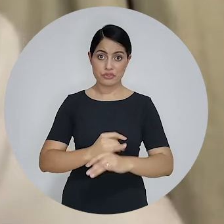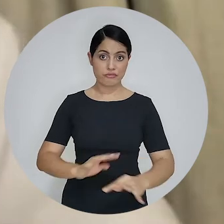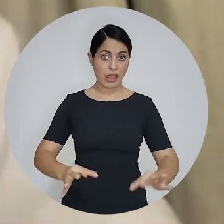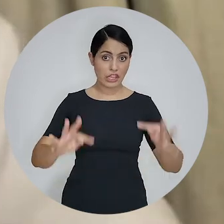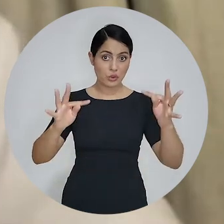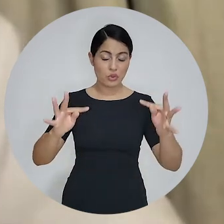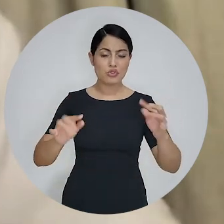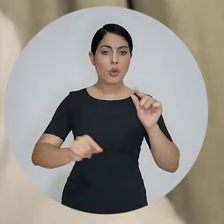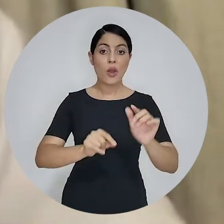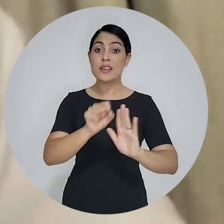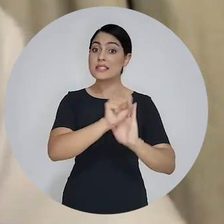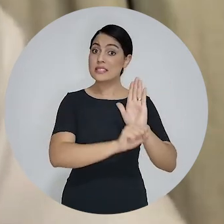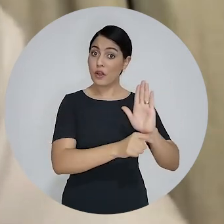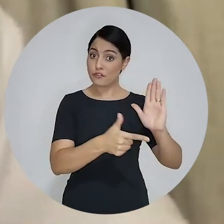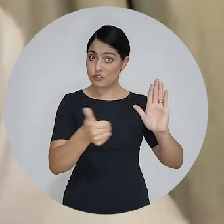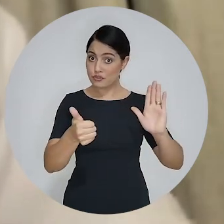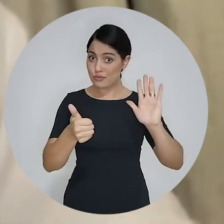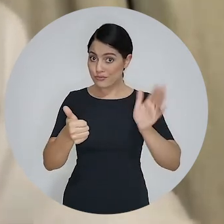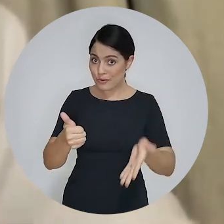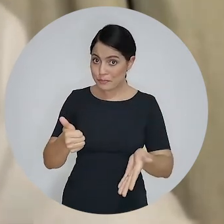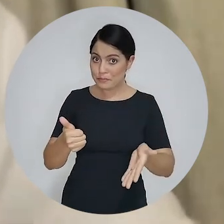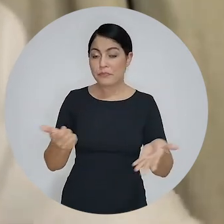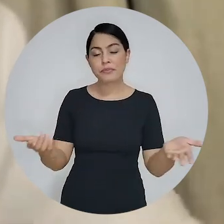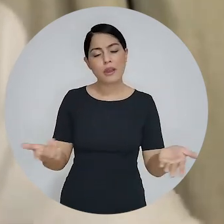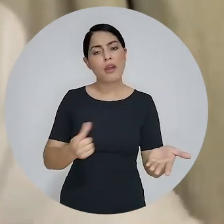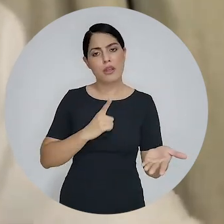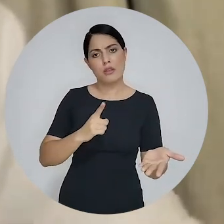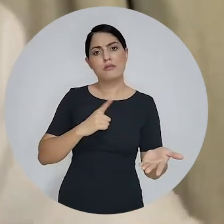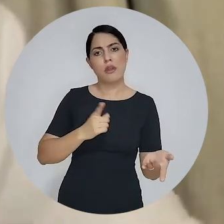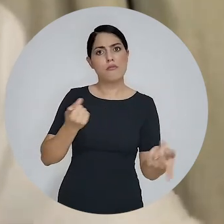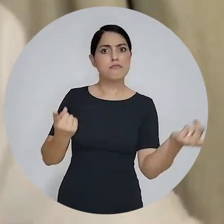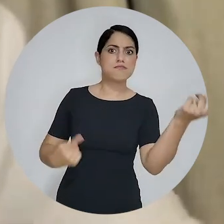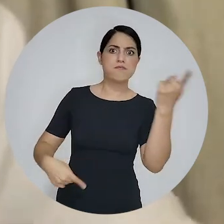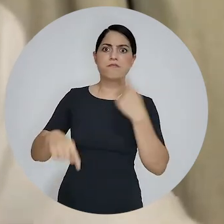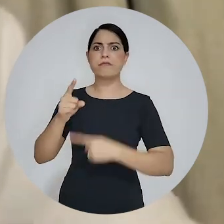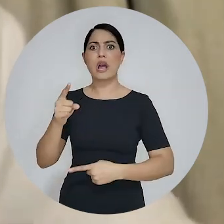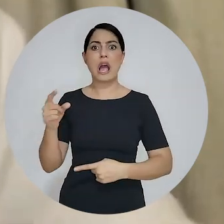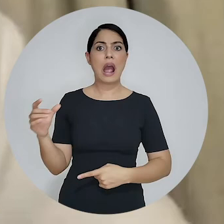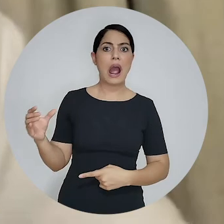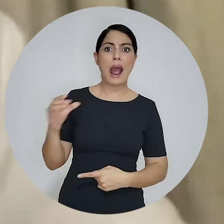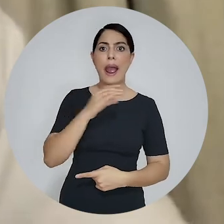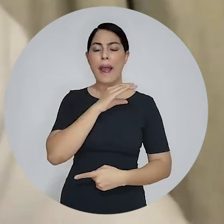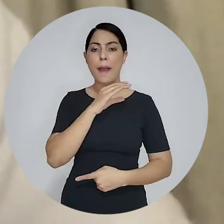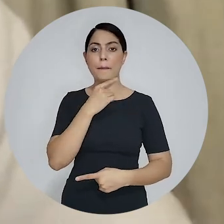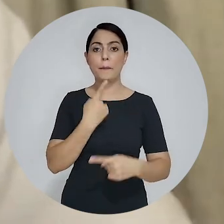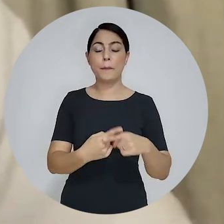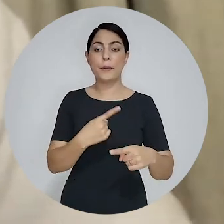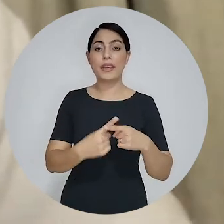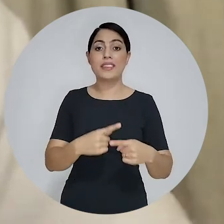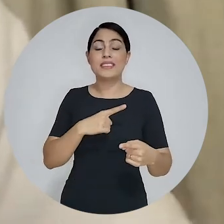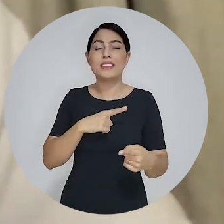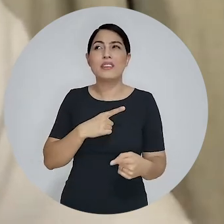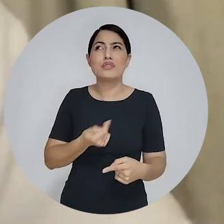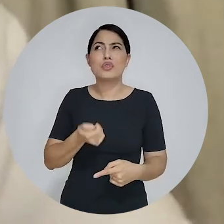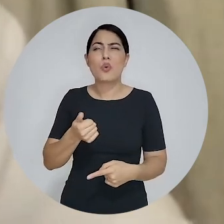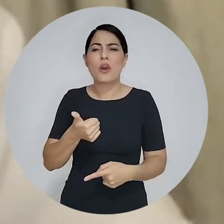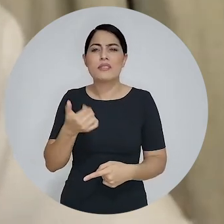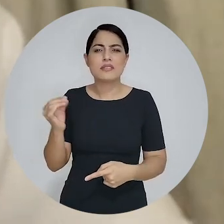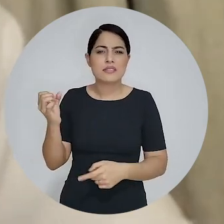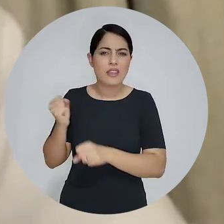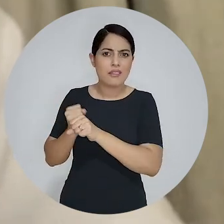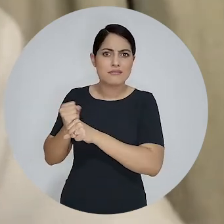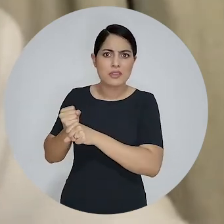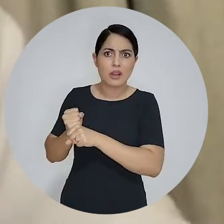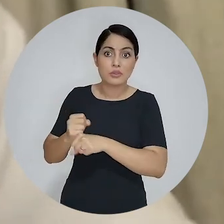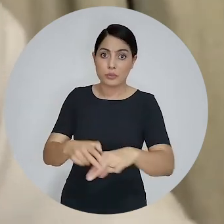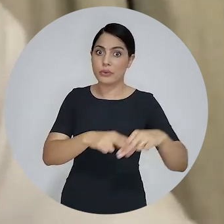digital, demandas do século XXI. E com o avanço do século XXI e com essa aceleração que a gente teve praticamente de quase